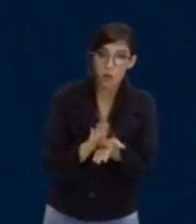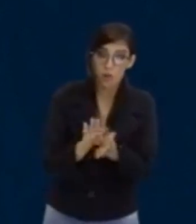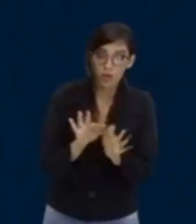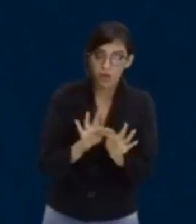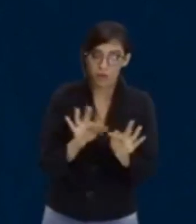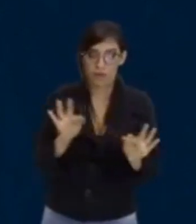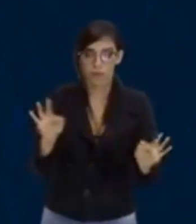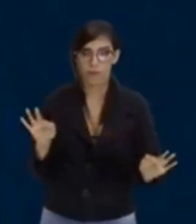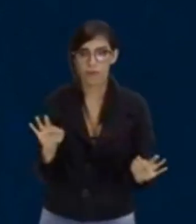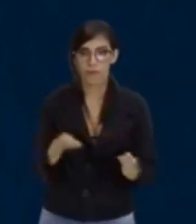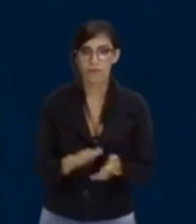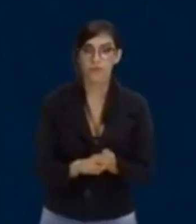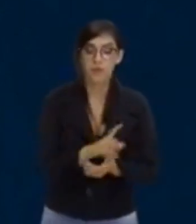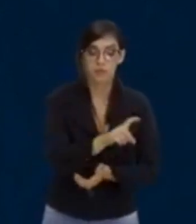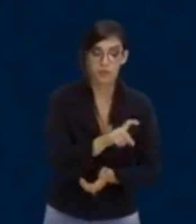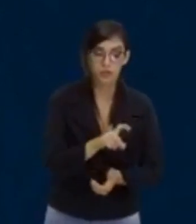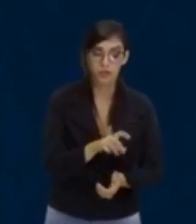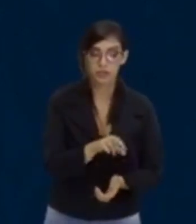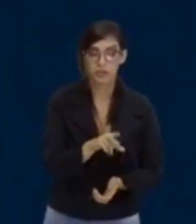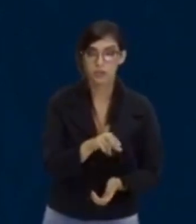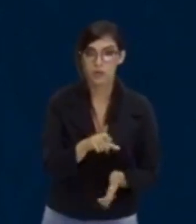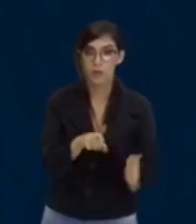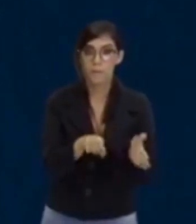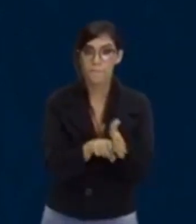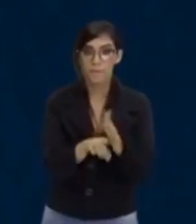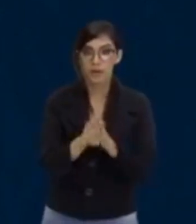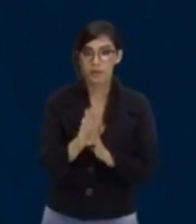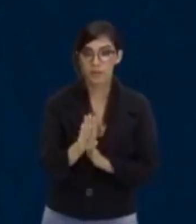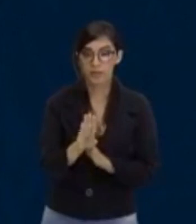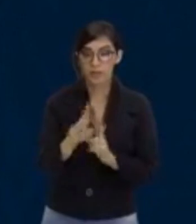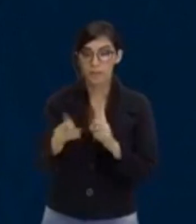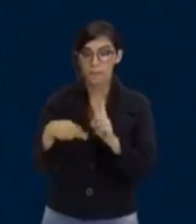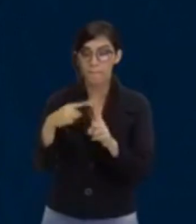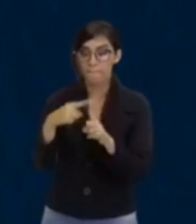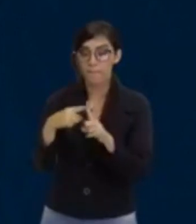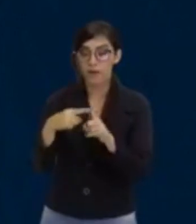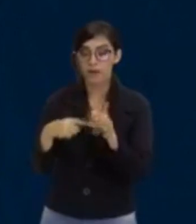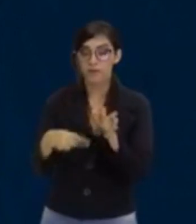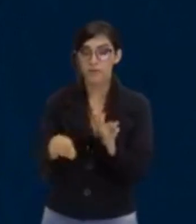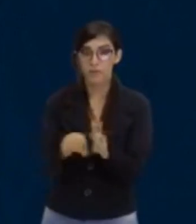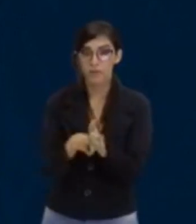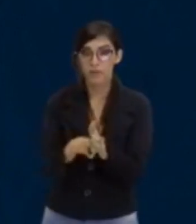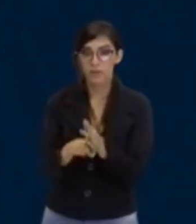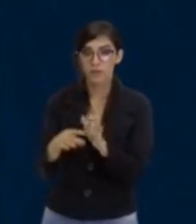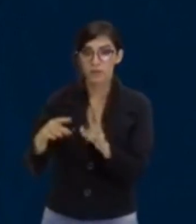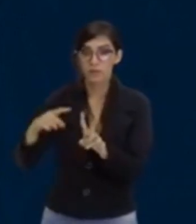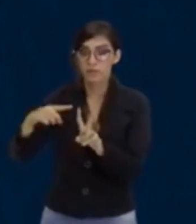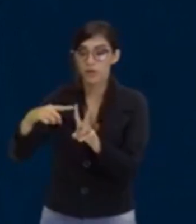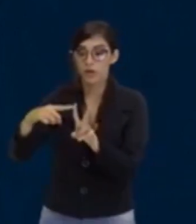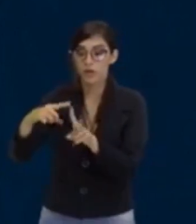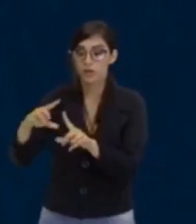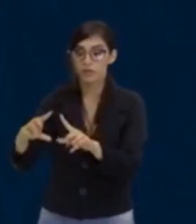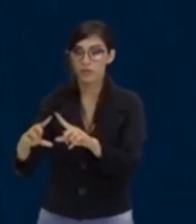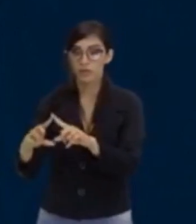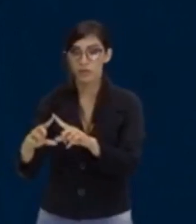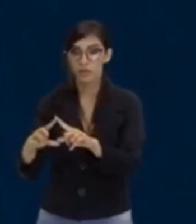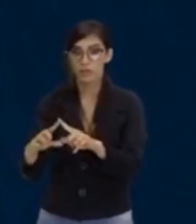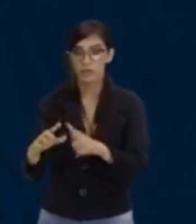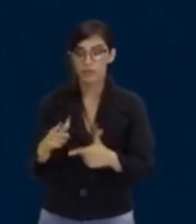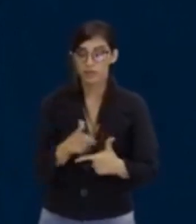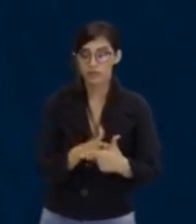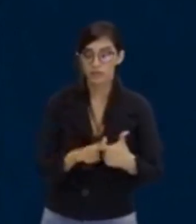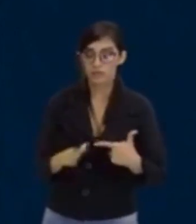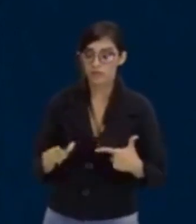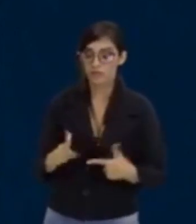aí. Menos b, mais ou menos raiz de delta, sobre 2a. Repara que este b